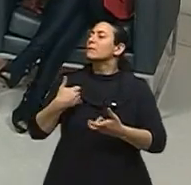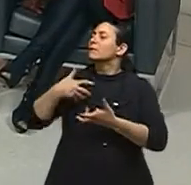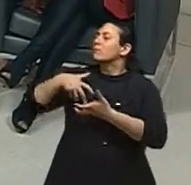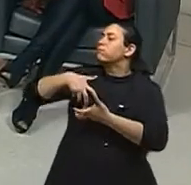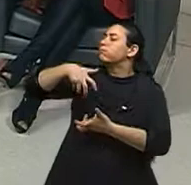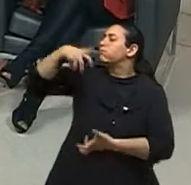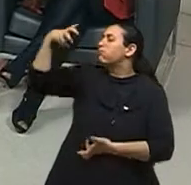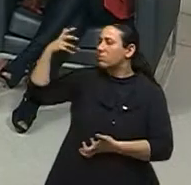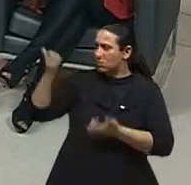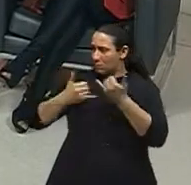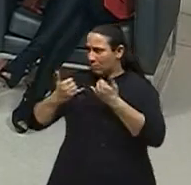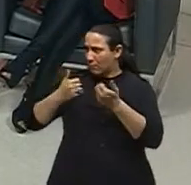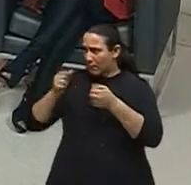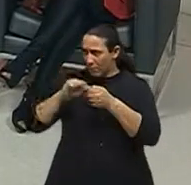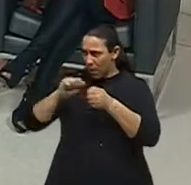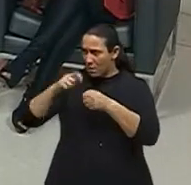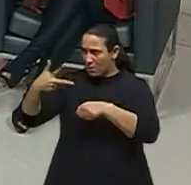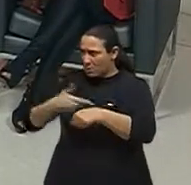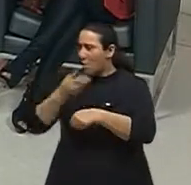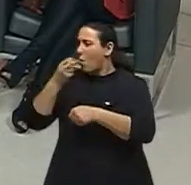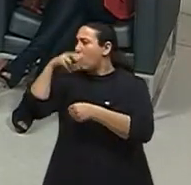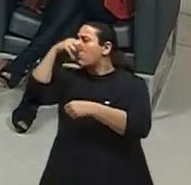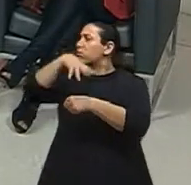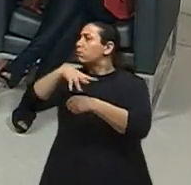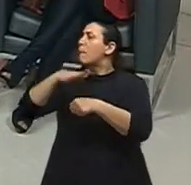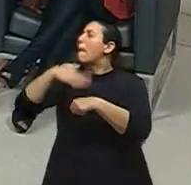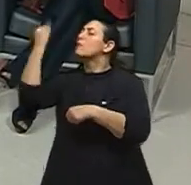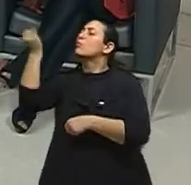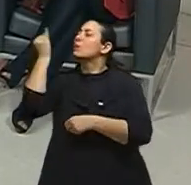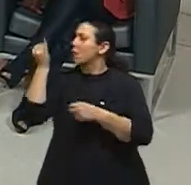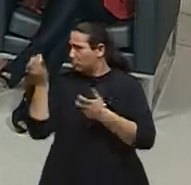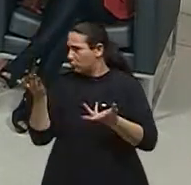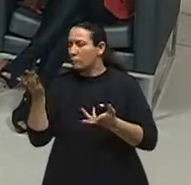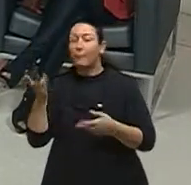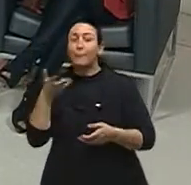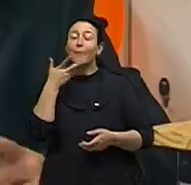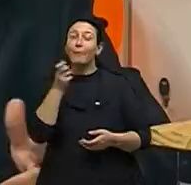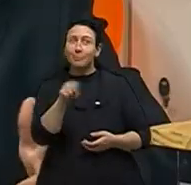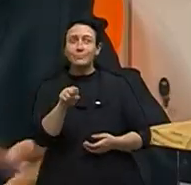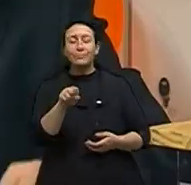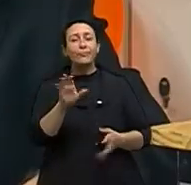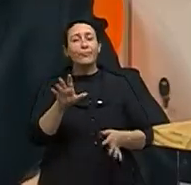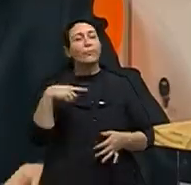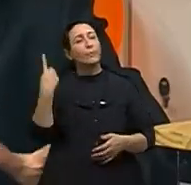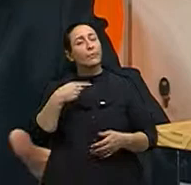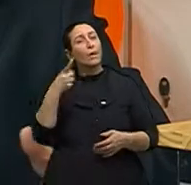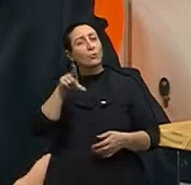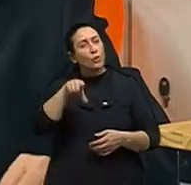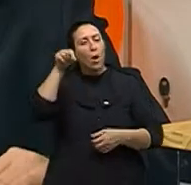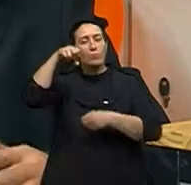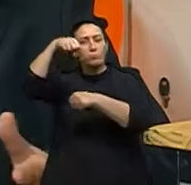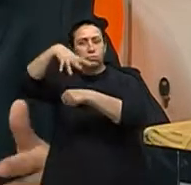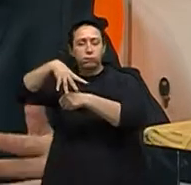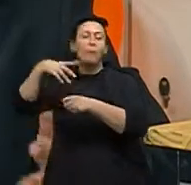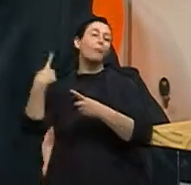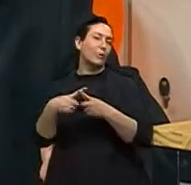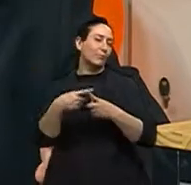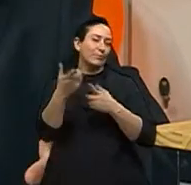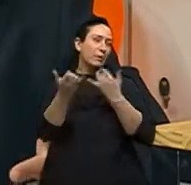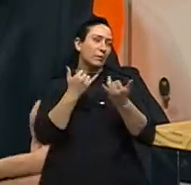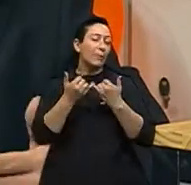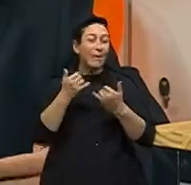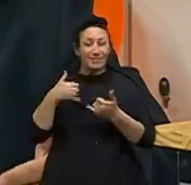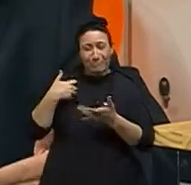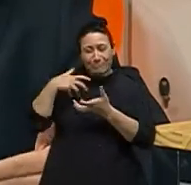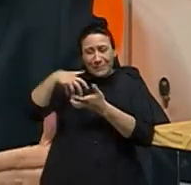radioterapia é é é um Um dos fatores que a gente que a gente escolhe por exemplo pacientes mais